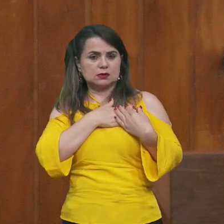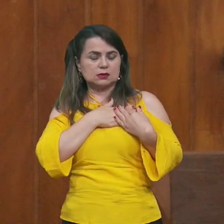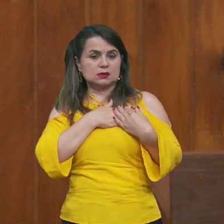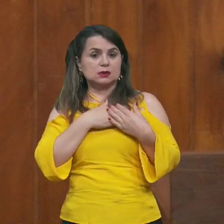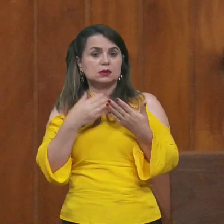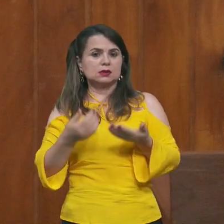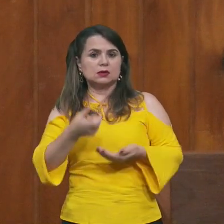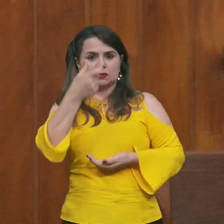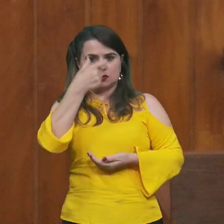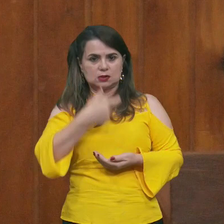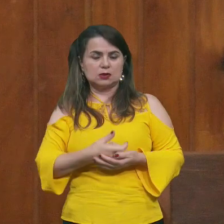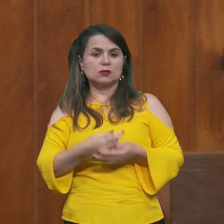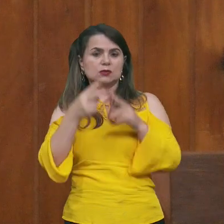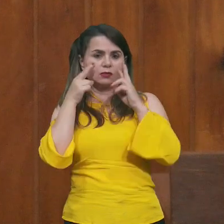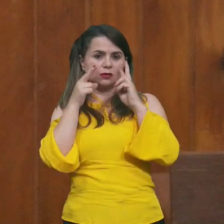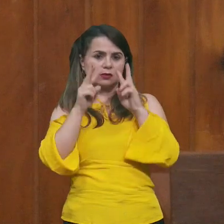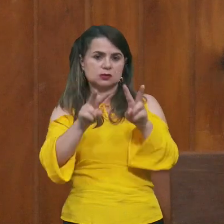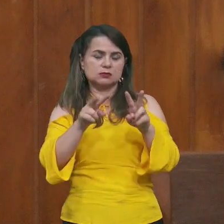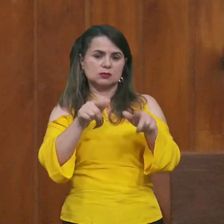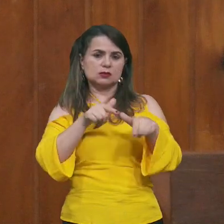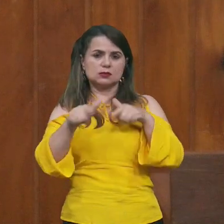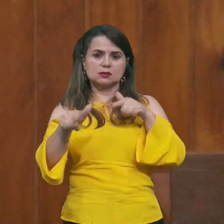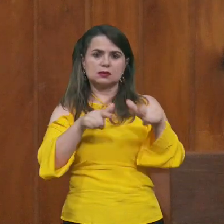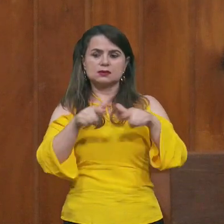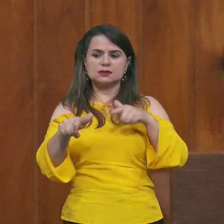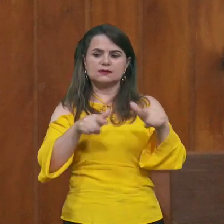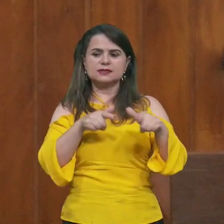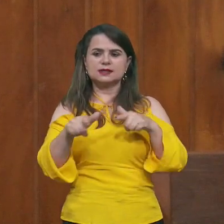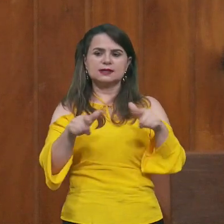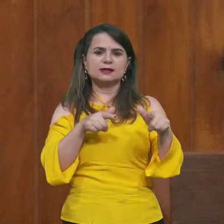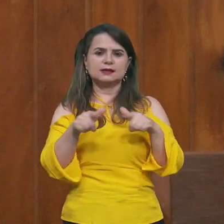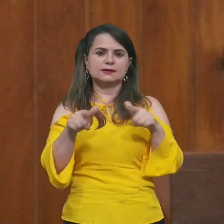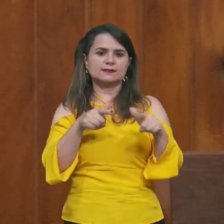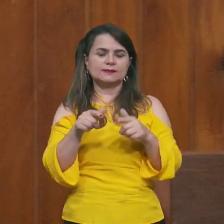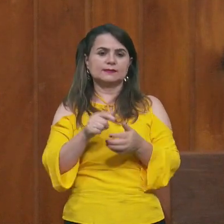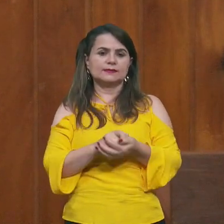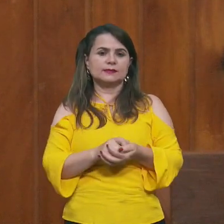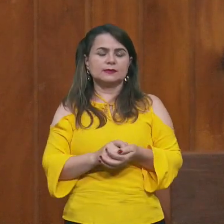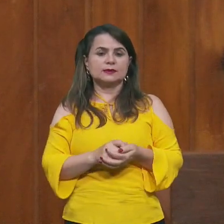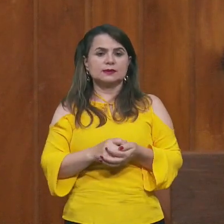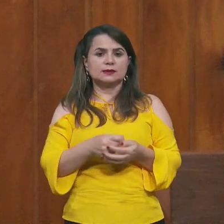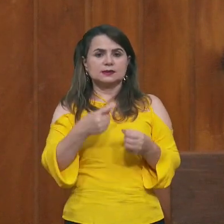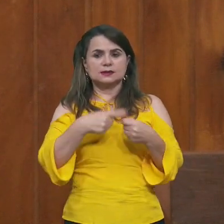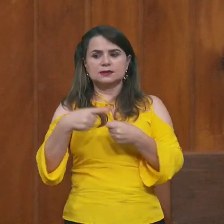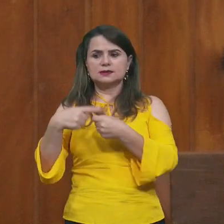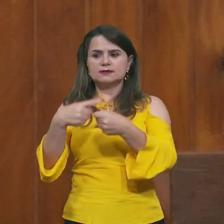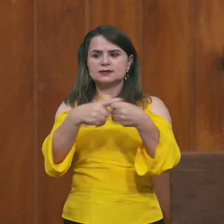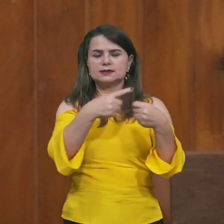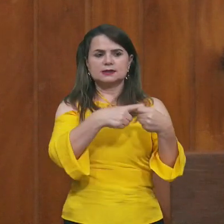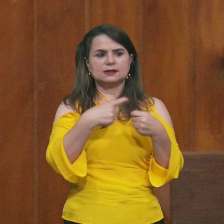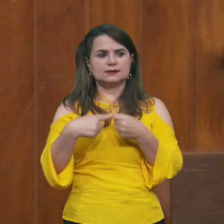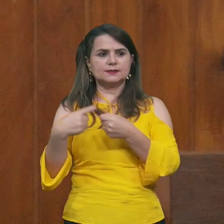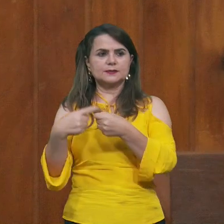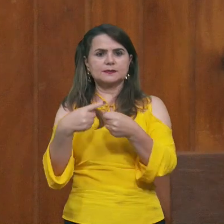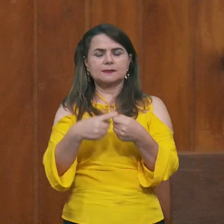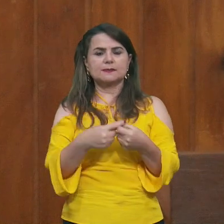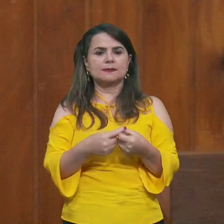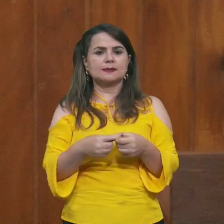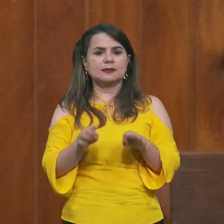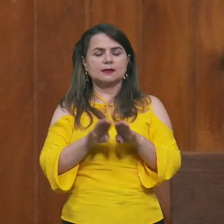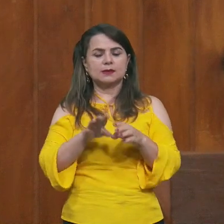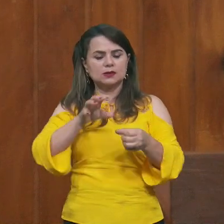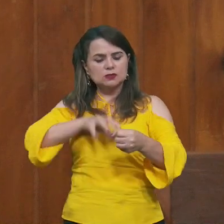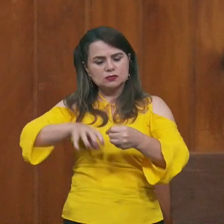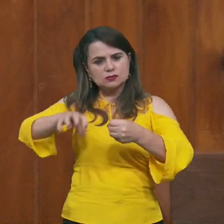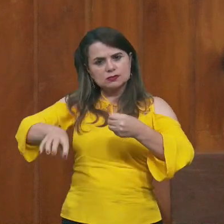Eu sou testemunha de vários trabalhos que Vossa Senhoria vem desenvolvendo na cidade, na periferia da cidade, onde estão os